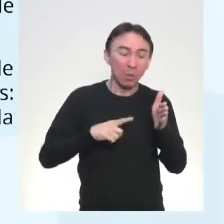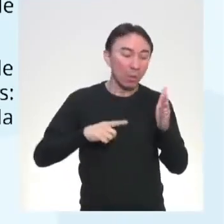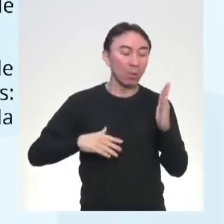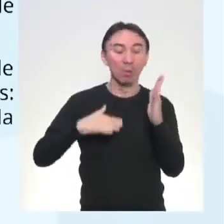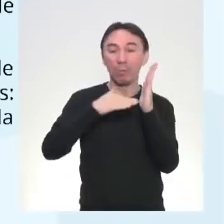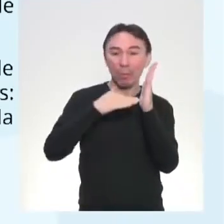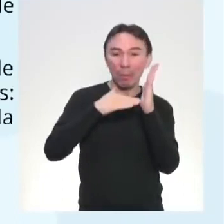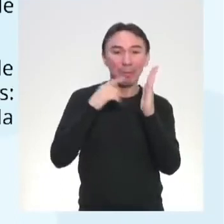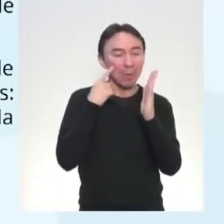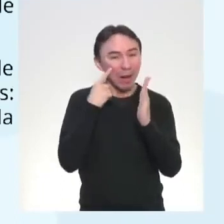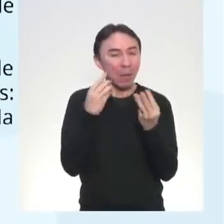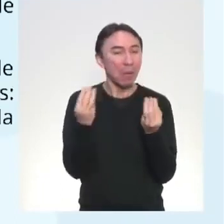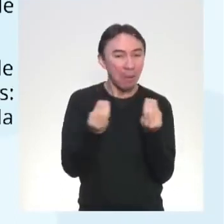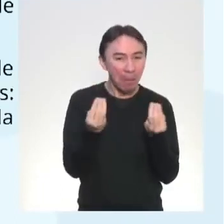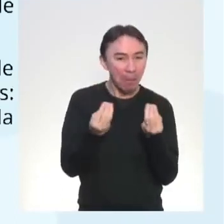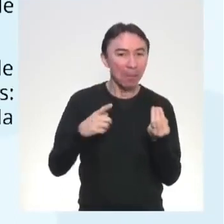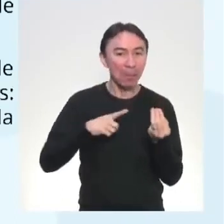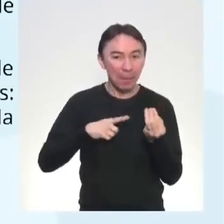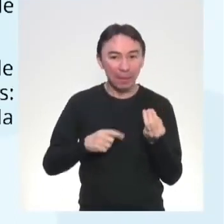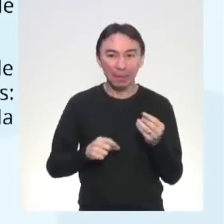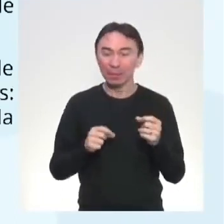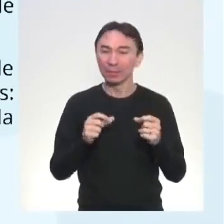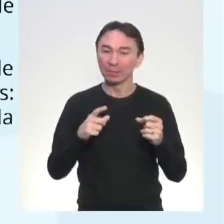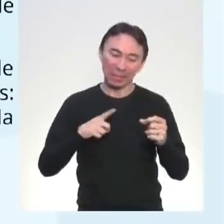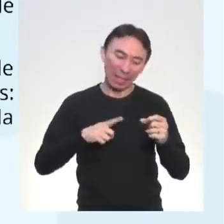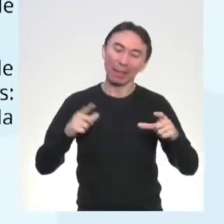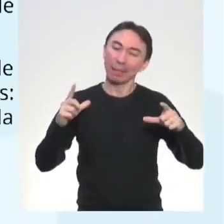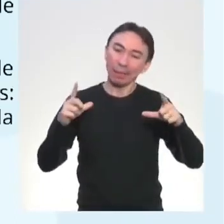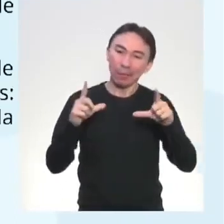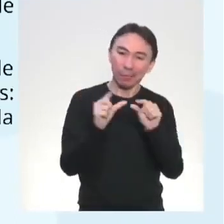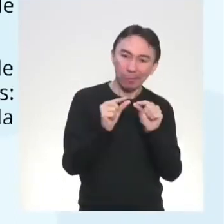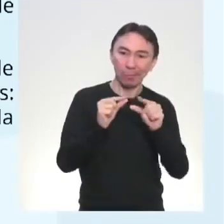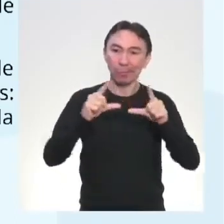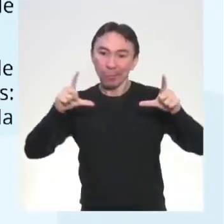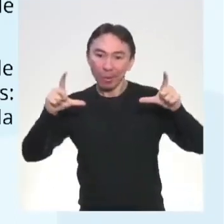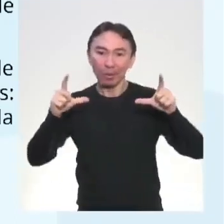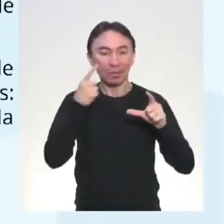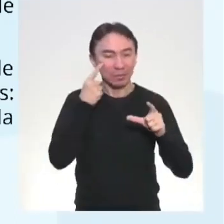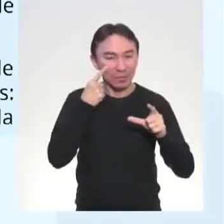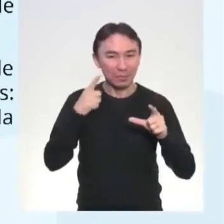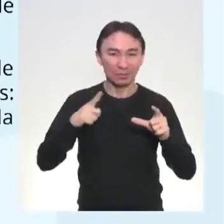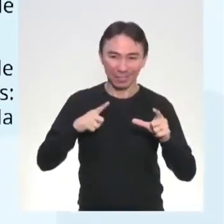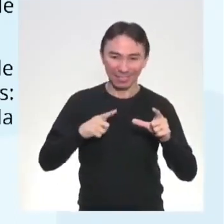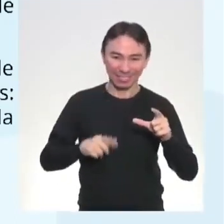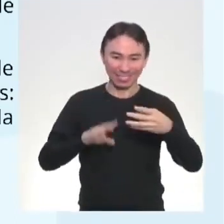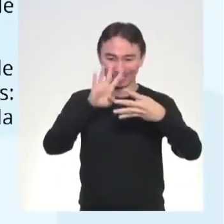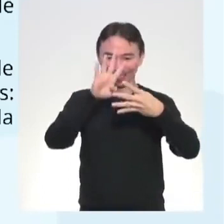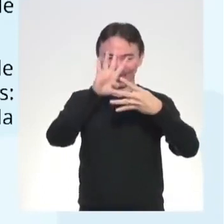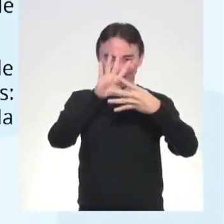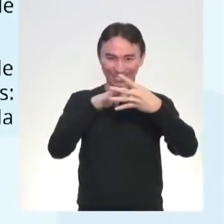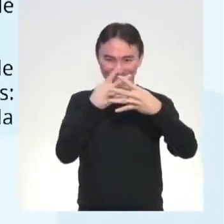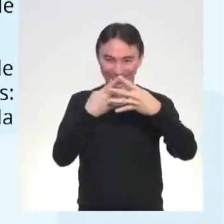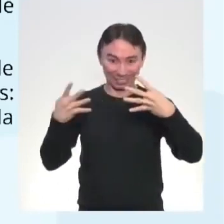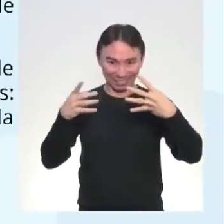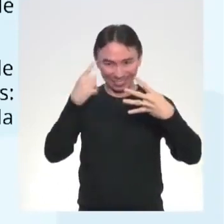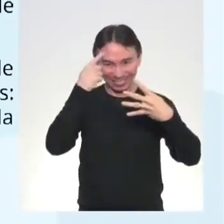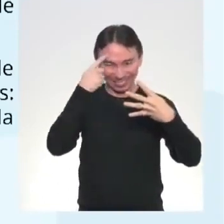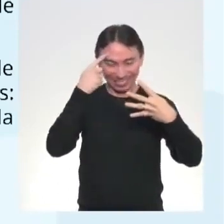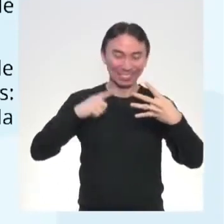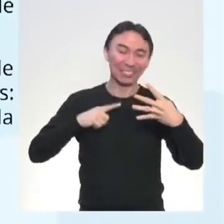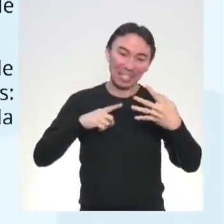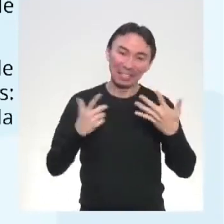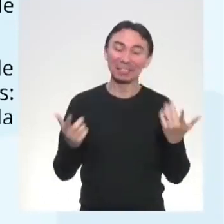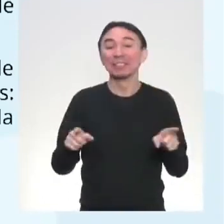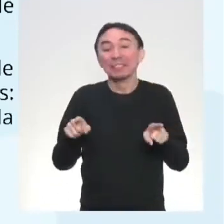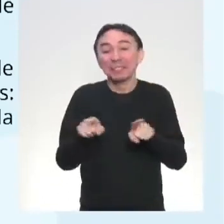poligonais, em situações de ampliação e de redução em malhas quadriculadas ou, no caso, né, com o uso